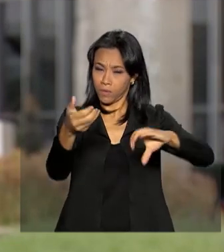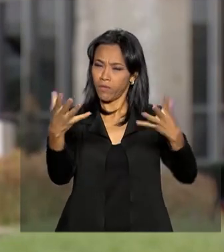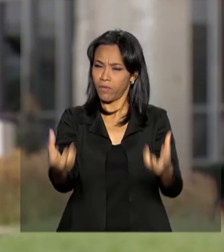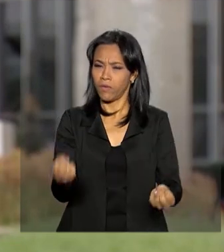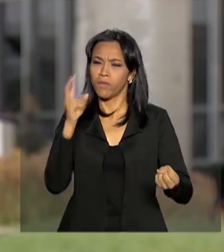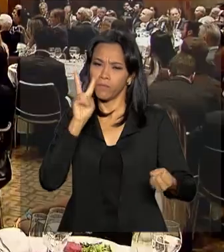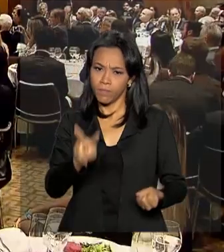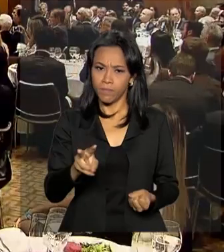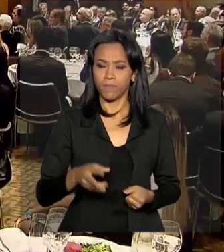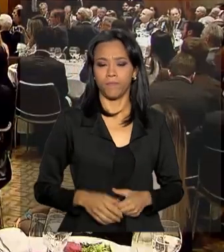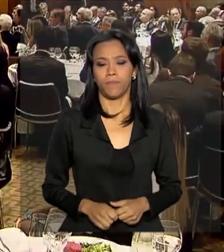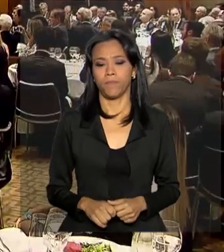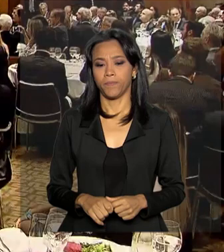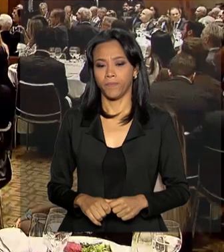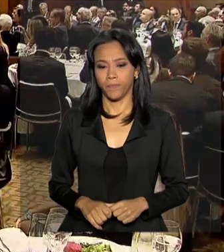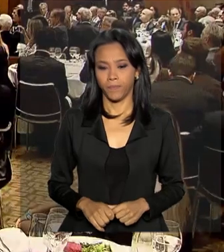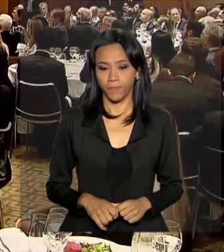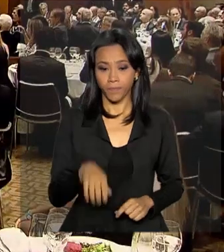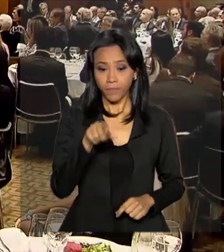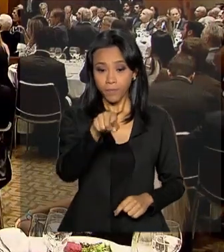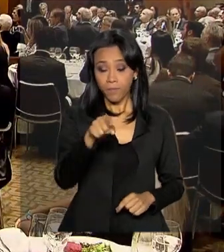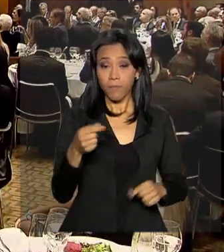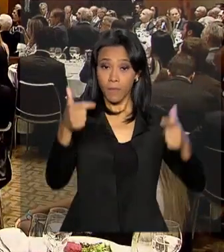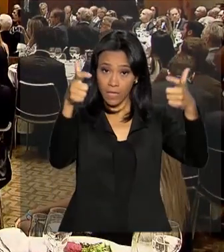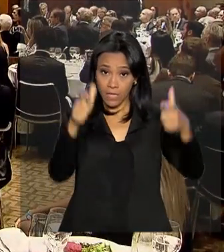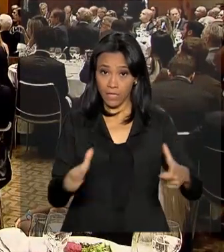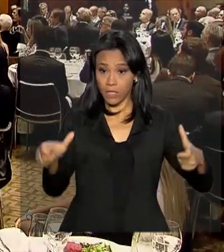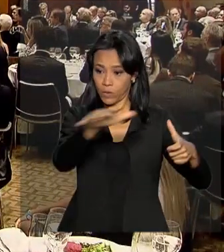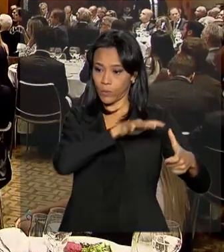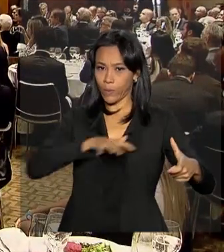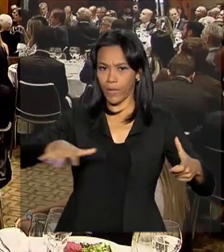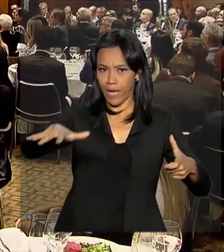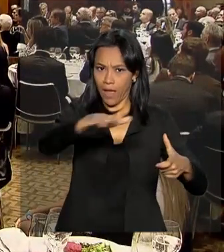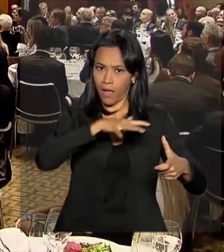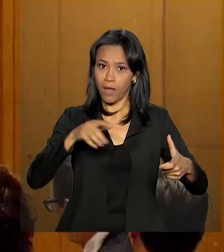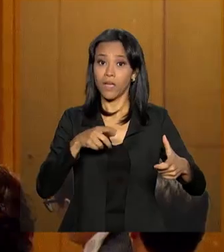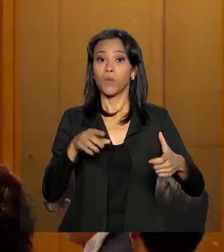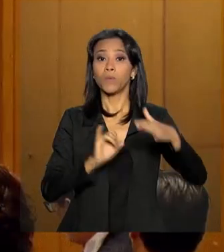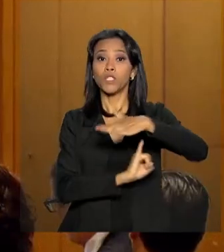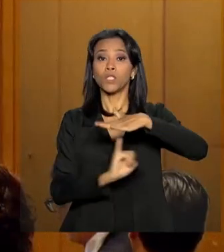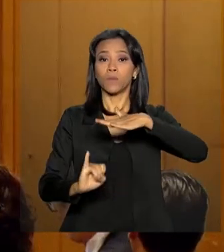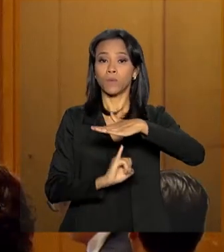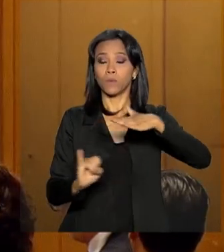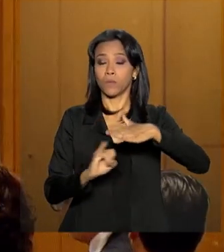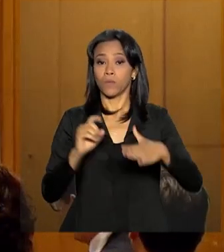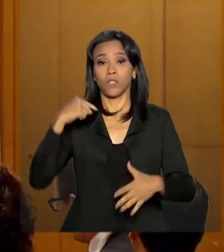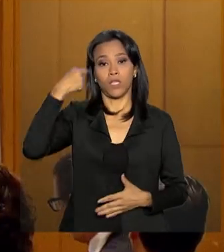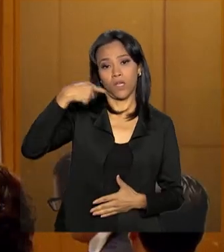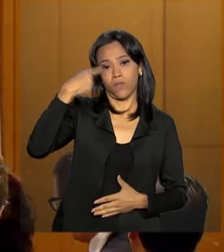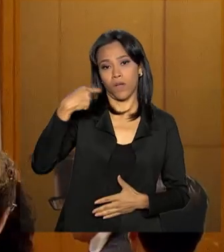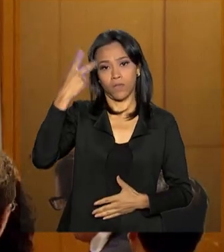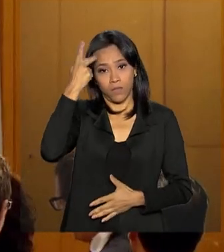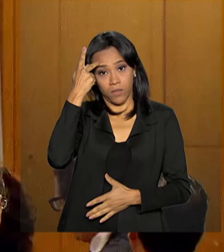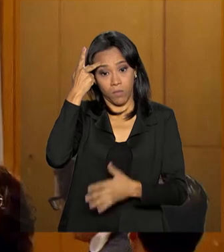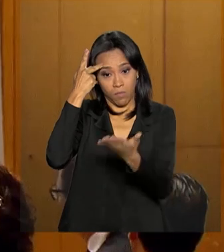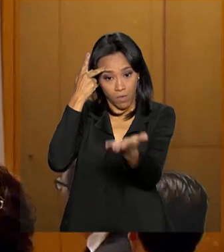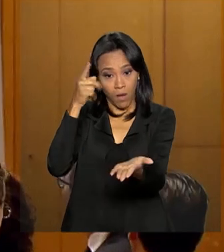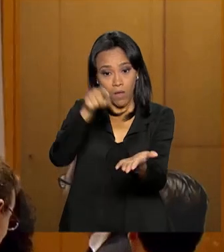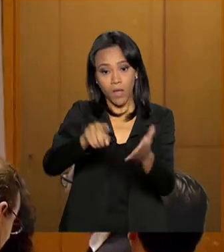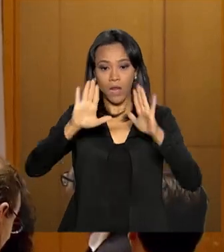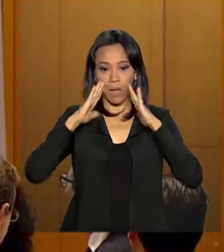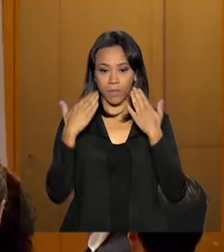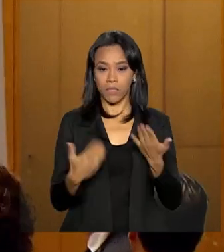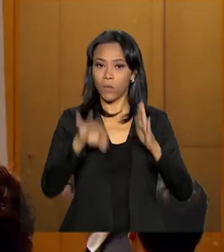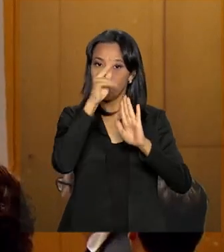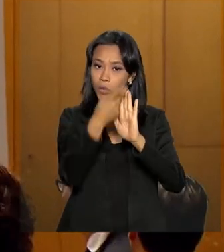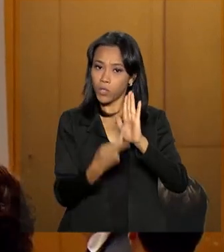reportagem. No Instituto dos Advogados de São Paulo, Sérgio Moro apresentou detalhes do projeto anticrime,